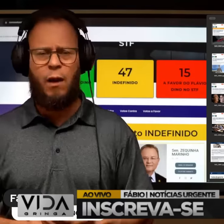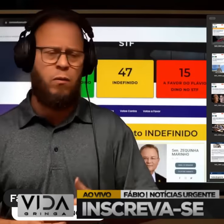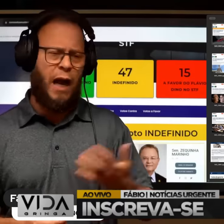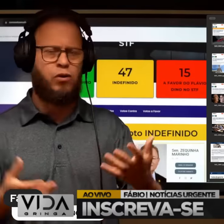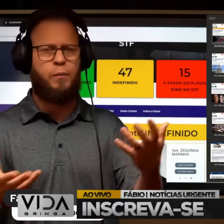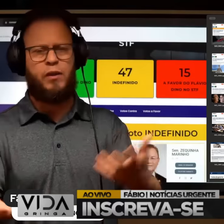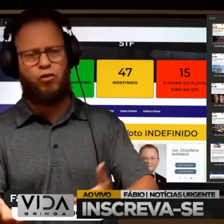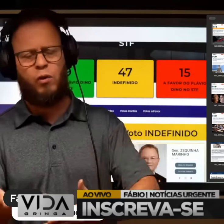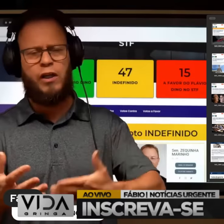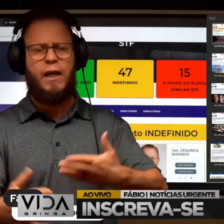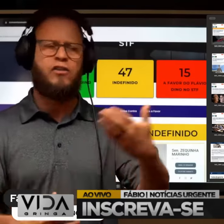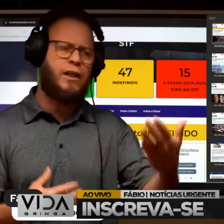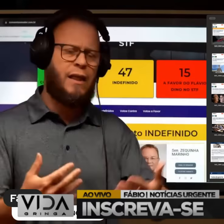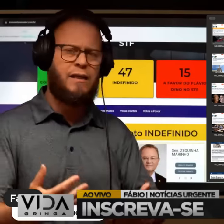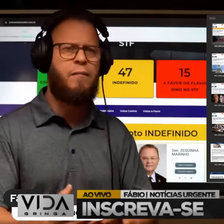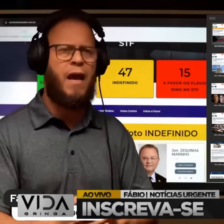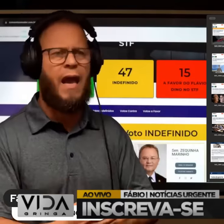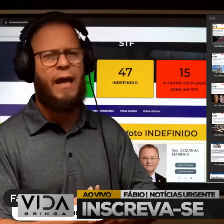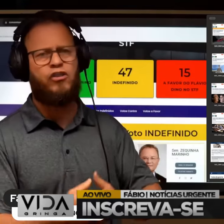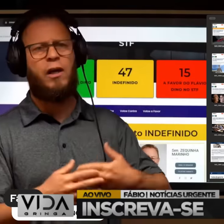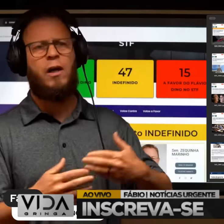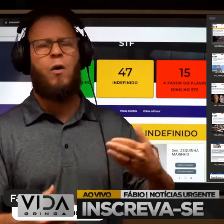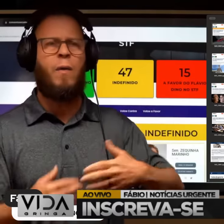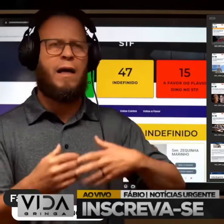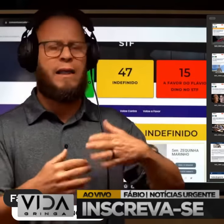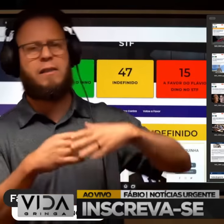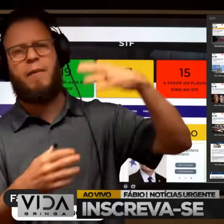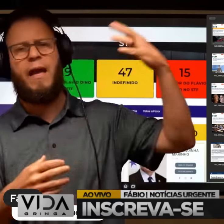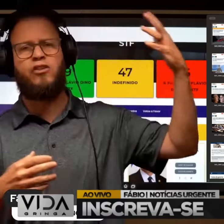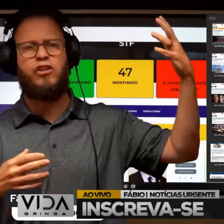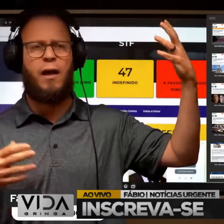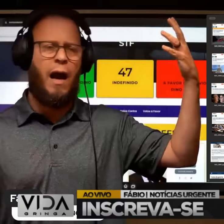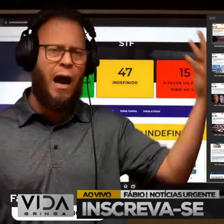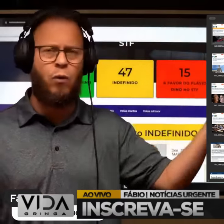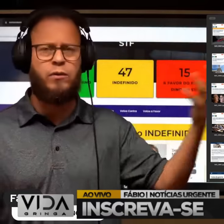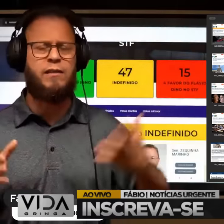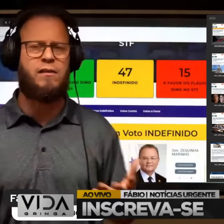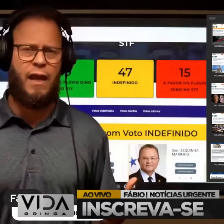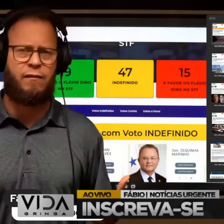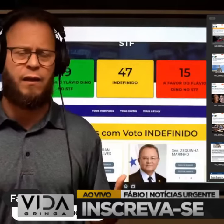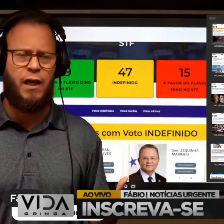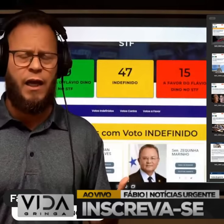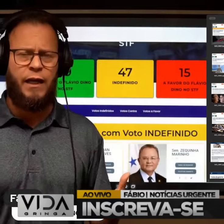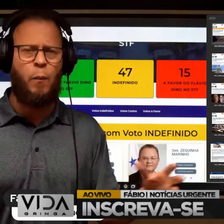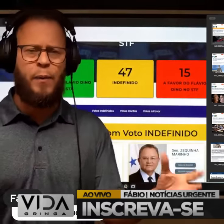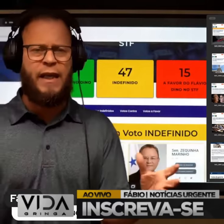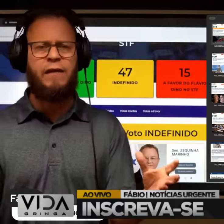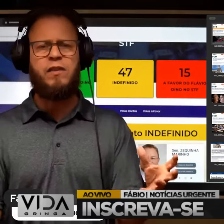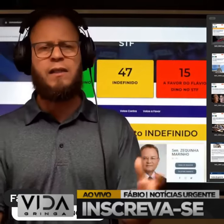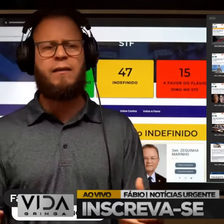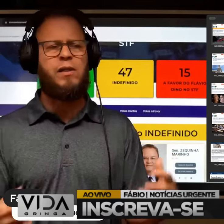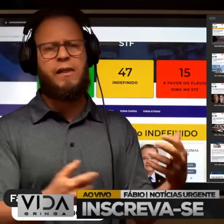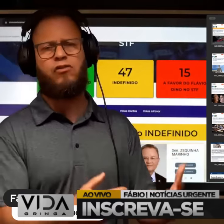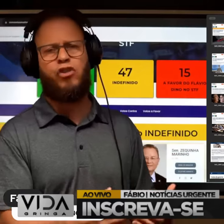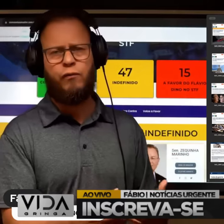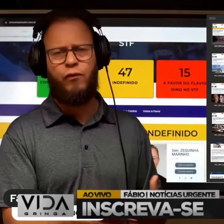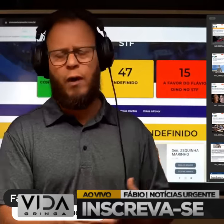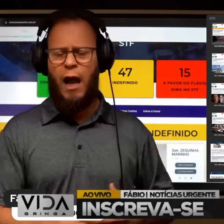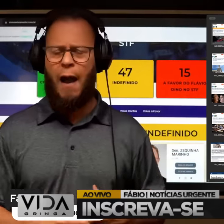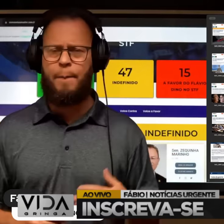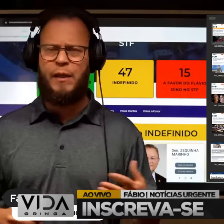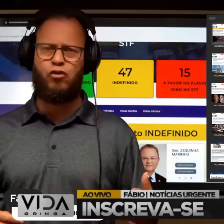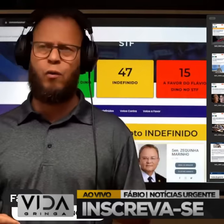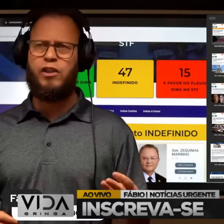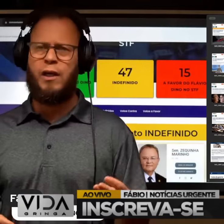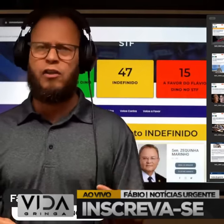É um carro de pessoas de classe média, uma classe média alta, etc. Então, para que você está dando incentivo